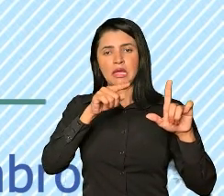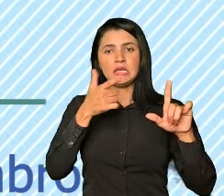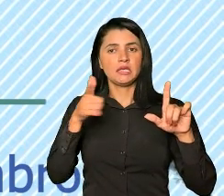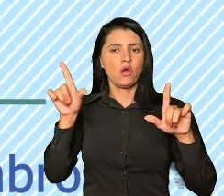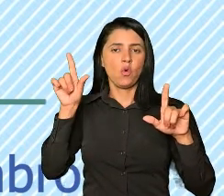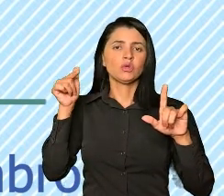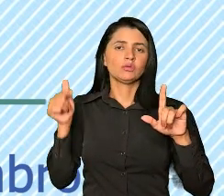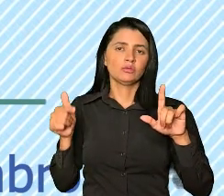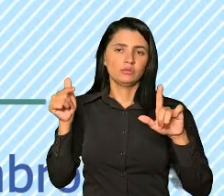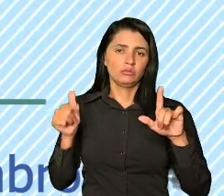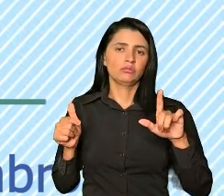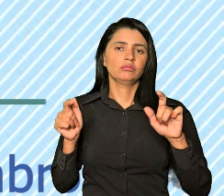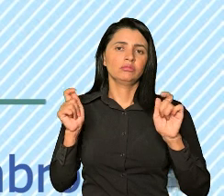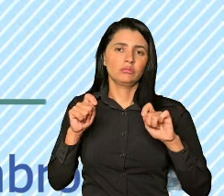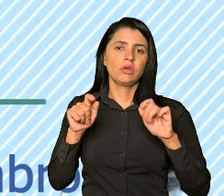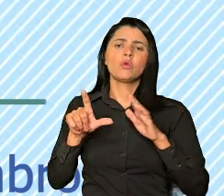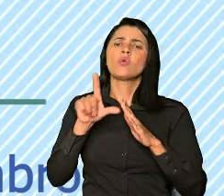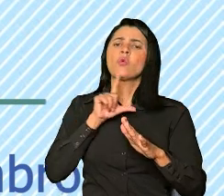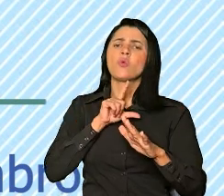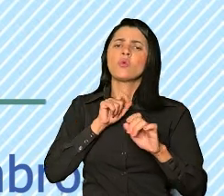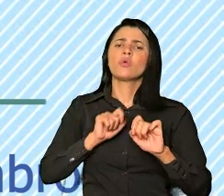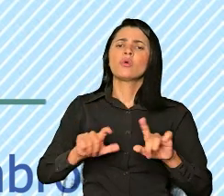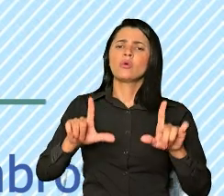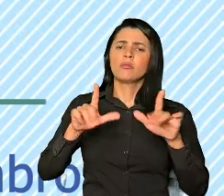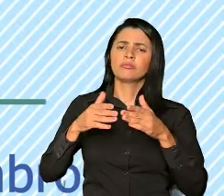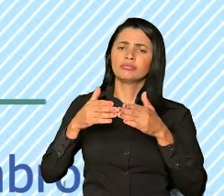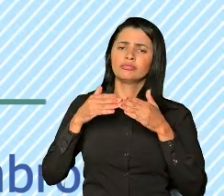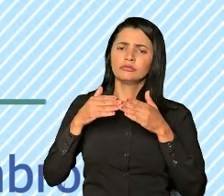pátria. É o anterior, por favor.